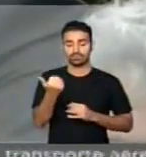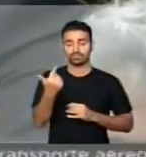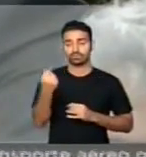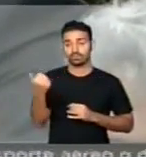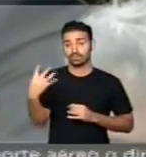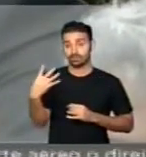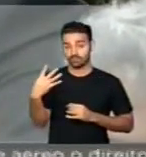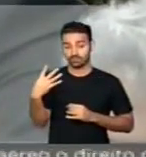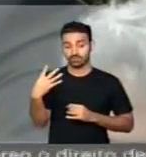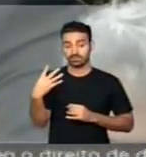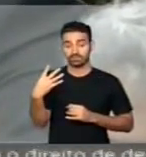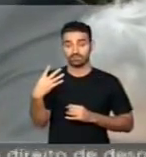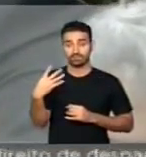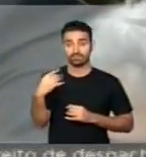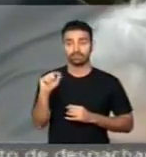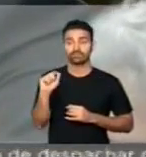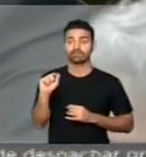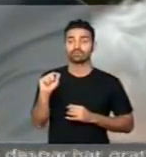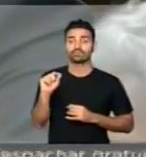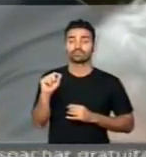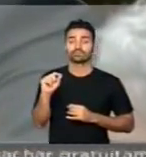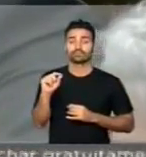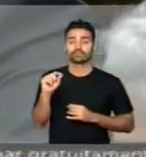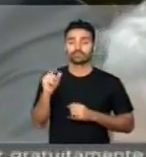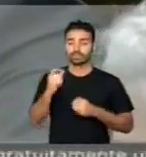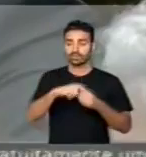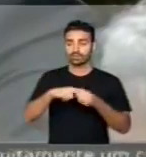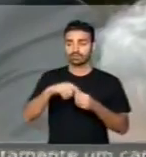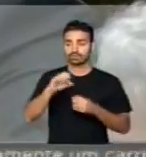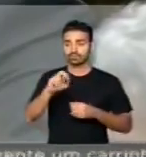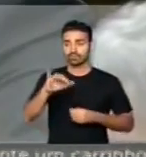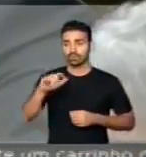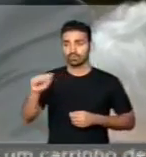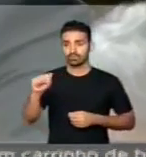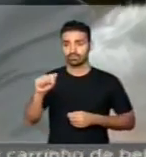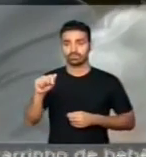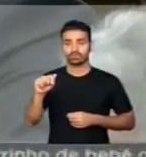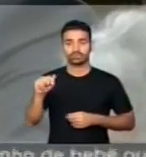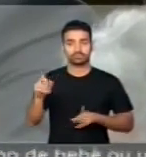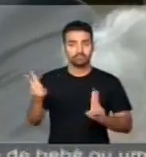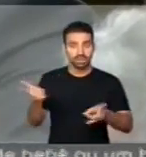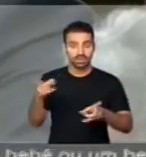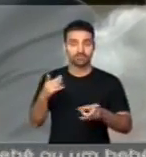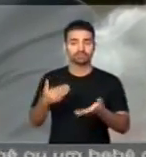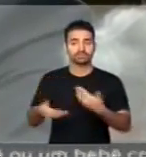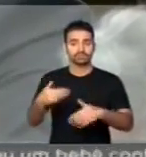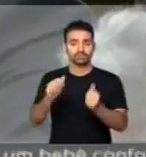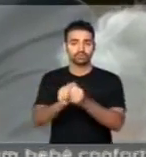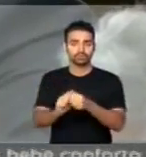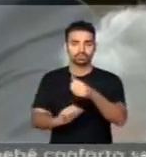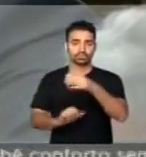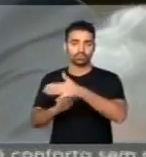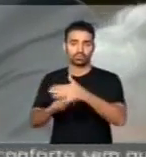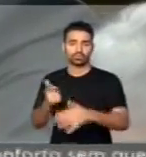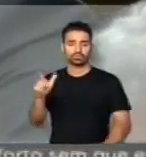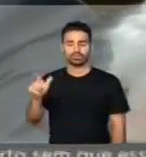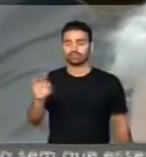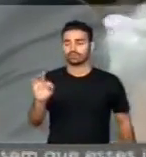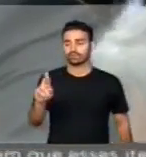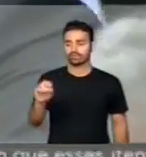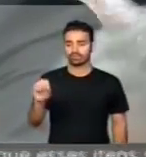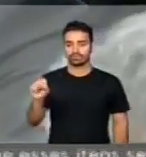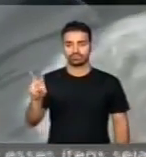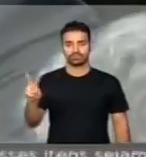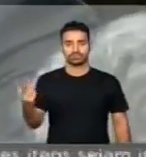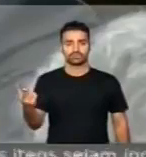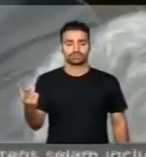31/12/2014, diretamente, na condição de sócio ou beneficiário, ainda que por intermediário de empresa offshore ou mecanismo de trust